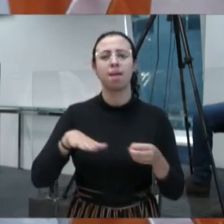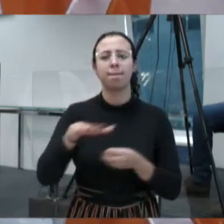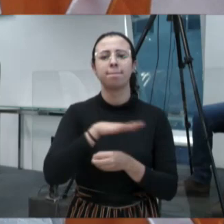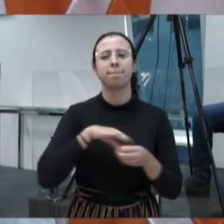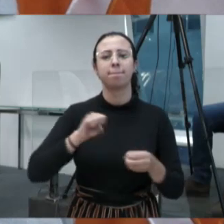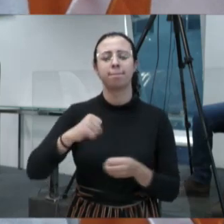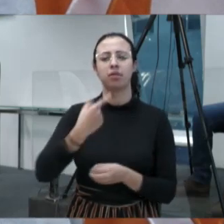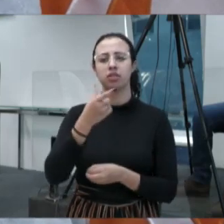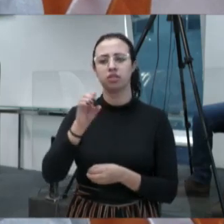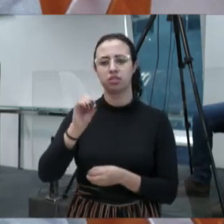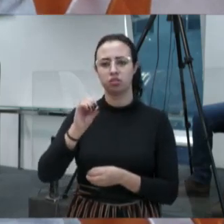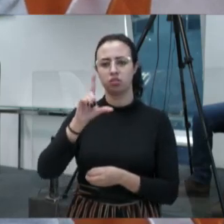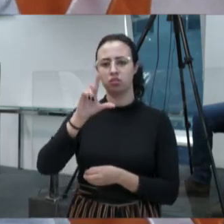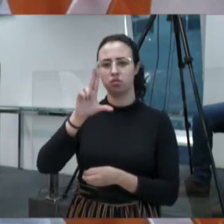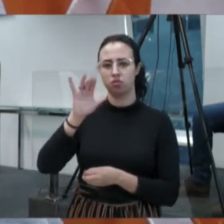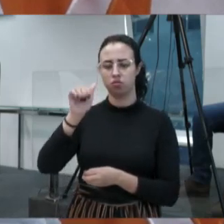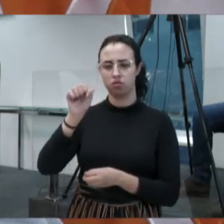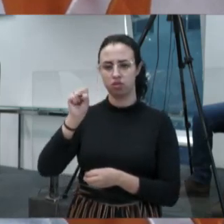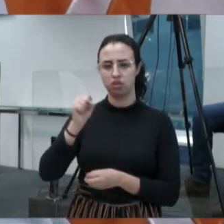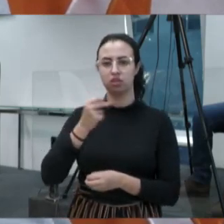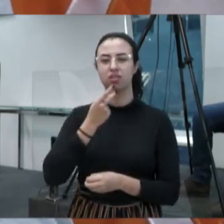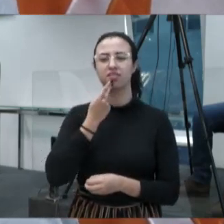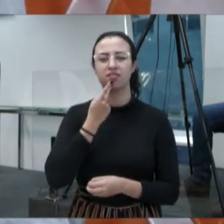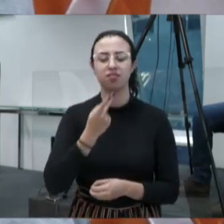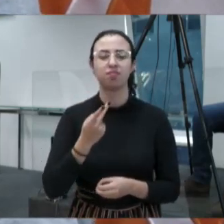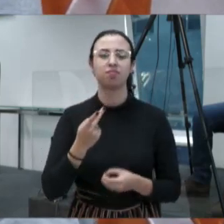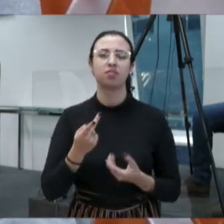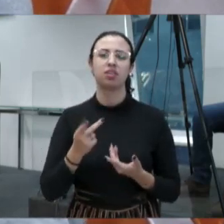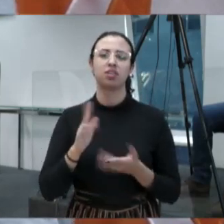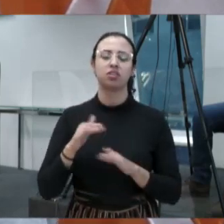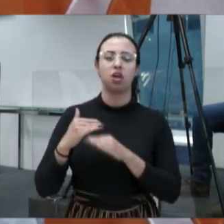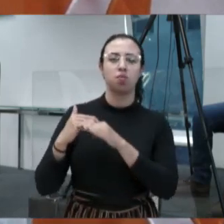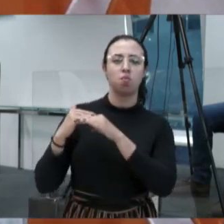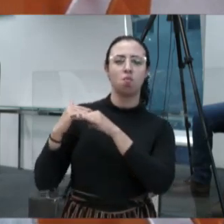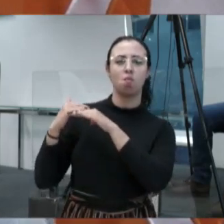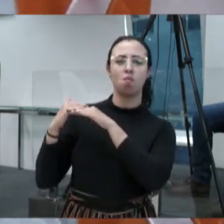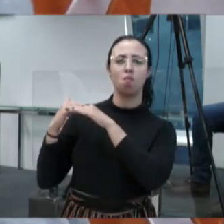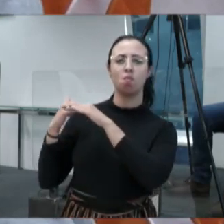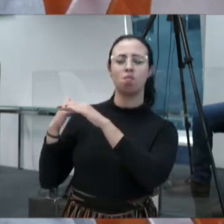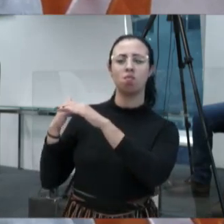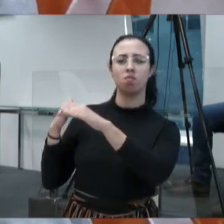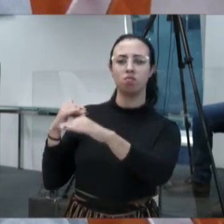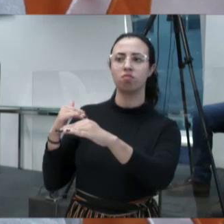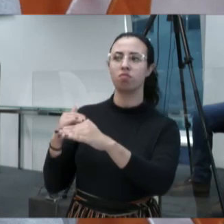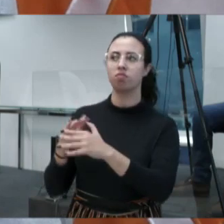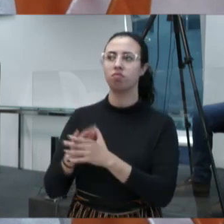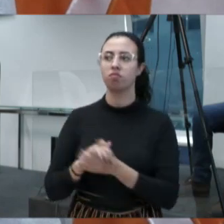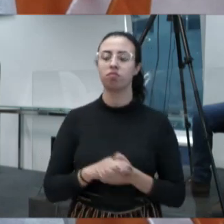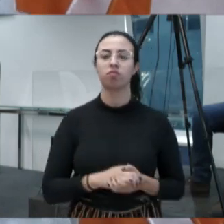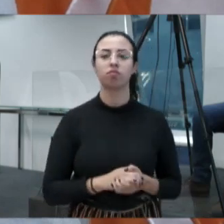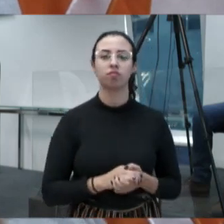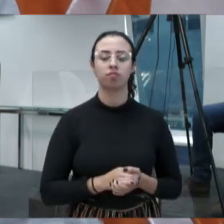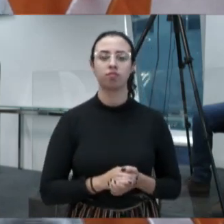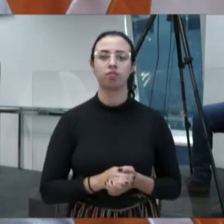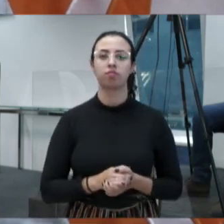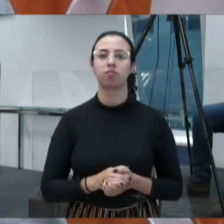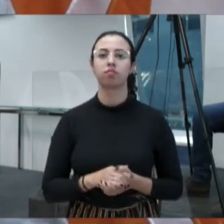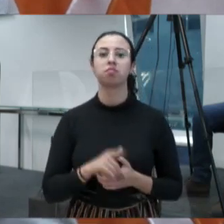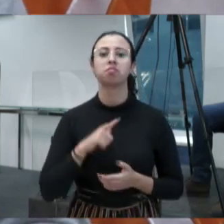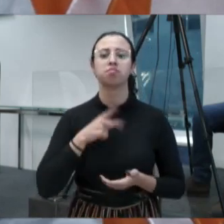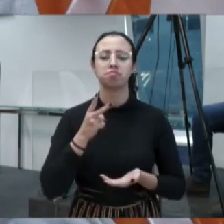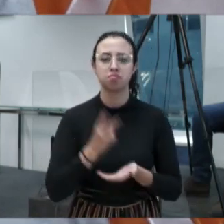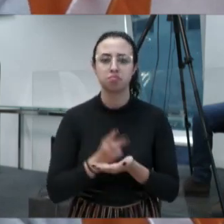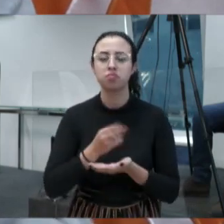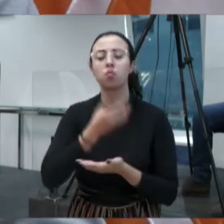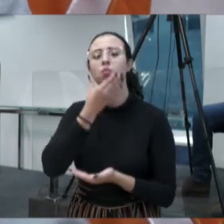pavimentação poliédrica, quando teve, como a gente está mostrando, o andamento da obra, onde o Flaviano tem sempre nos